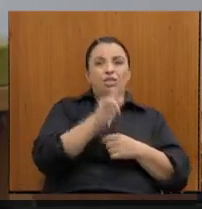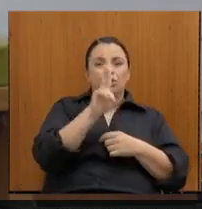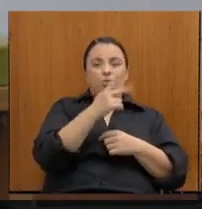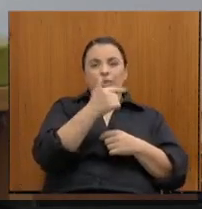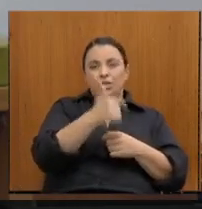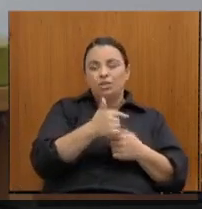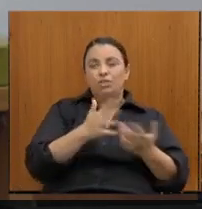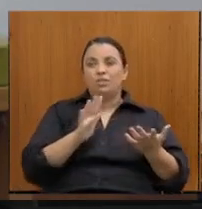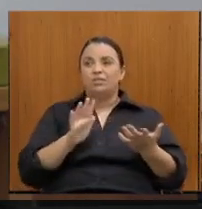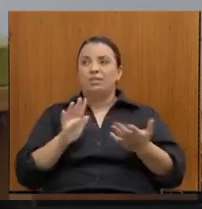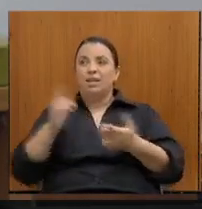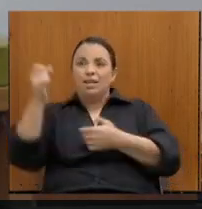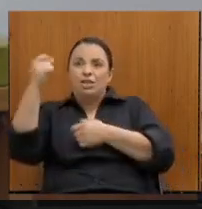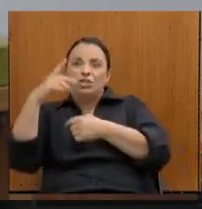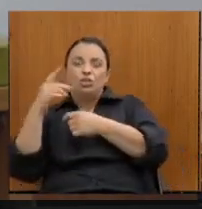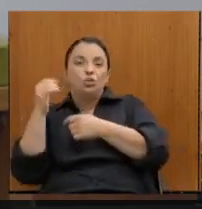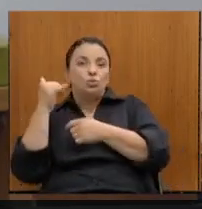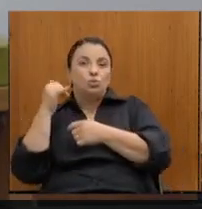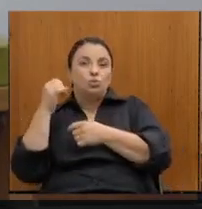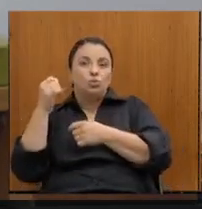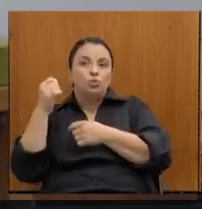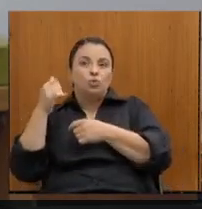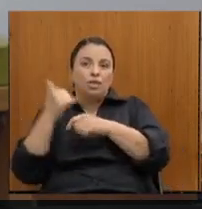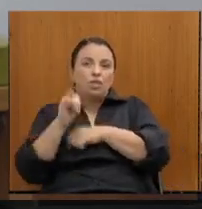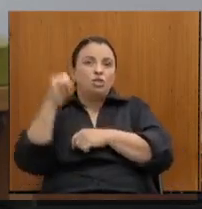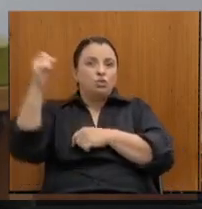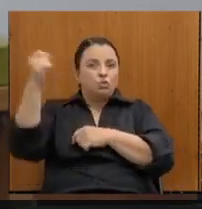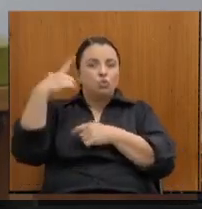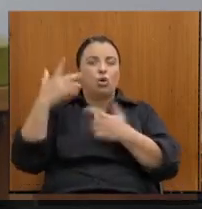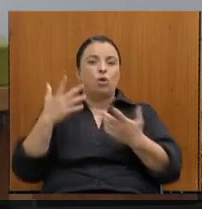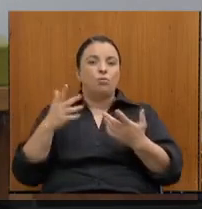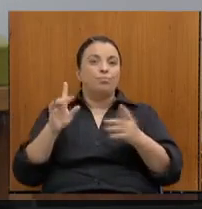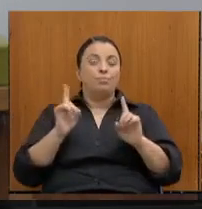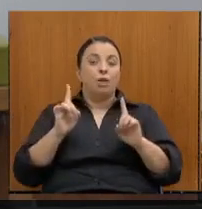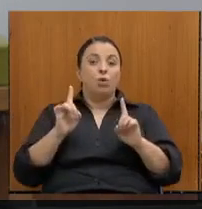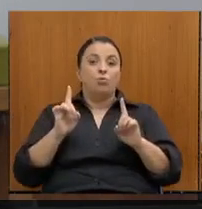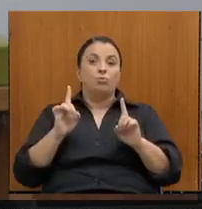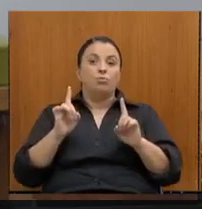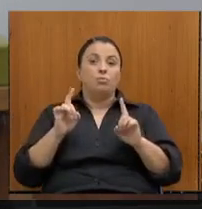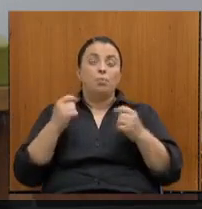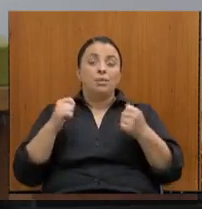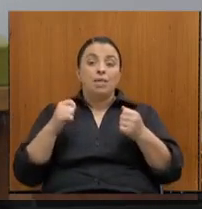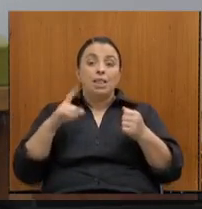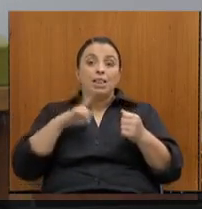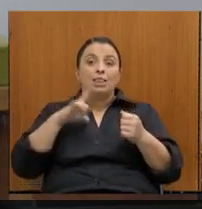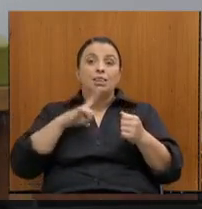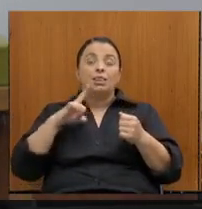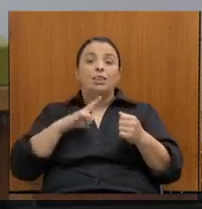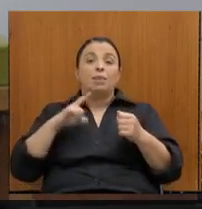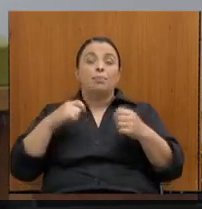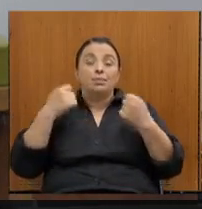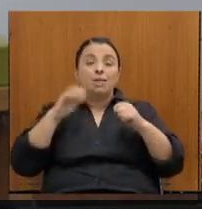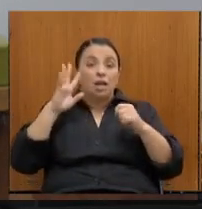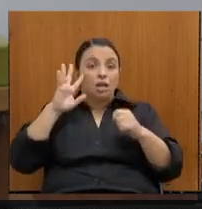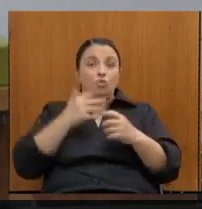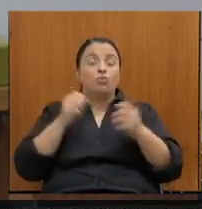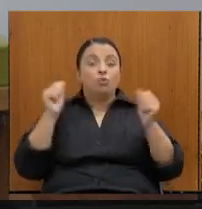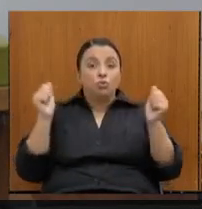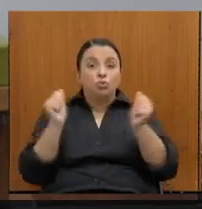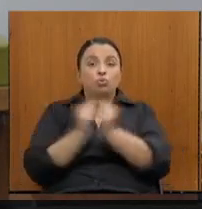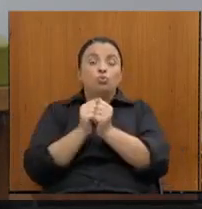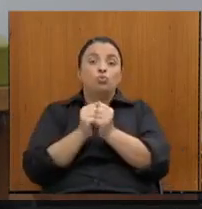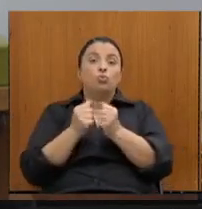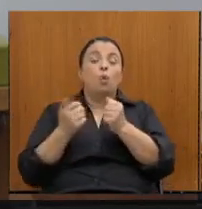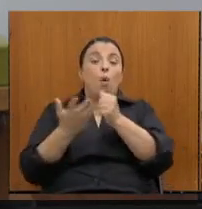óleo assim por diante o nosso temos um trilema calor frio e energia para ser resolvido a nível mundial com base